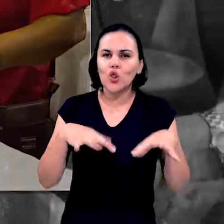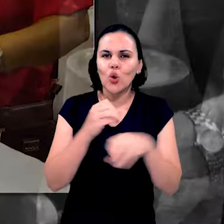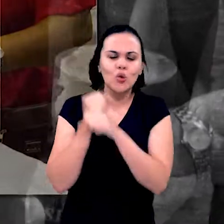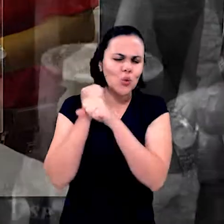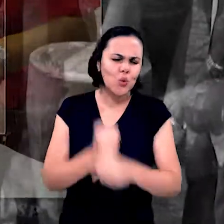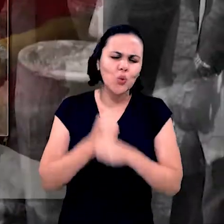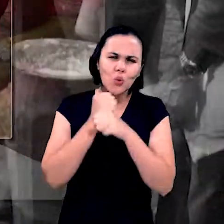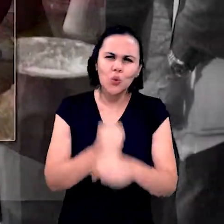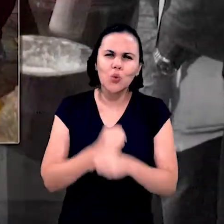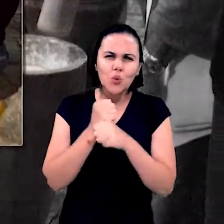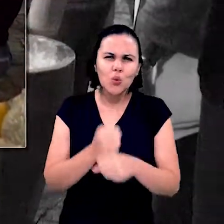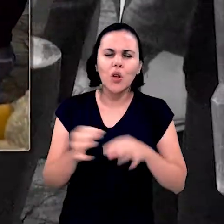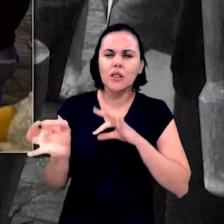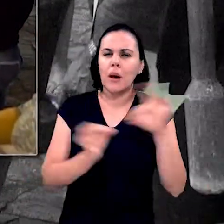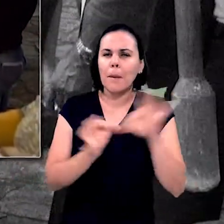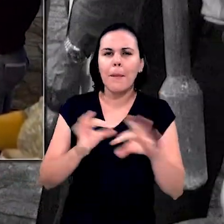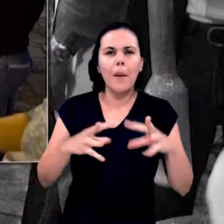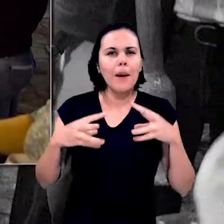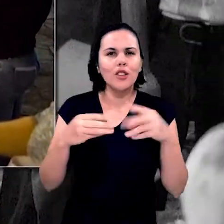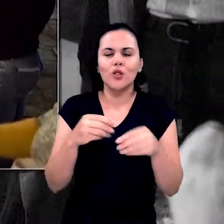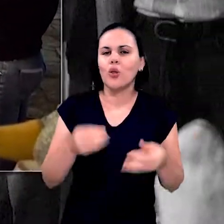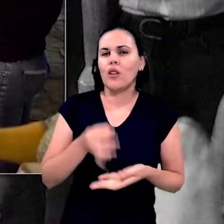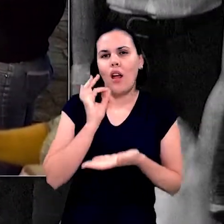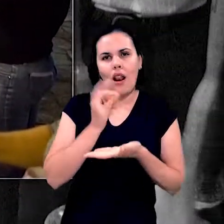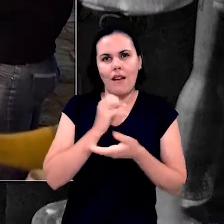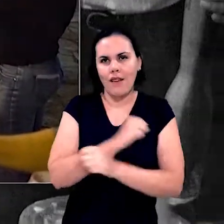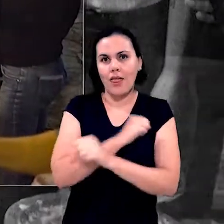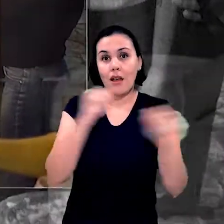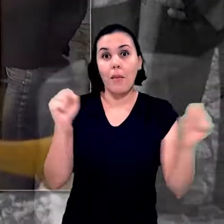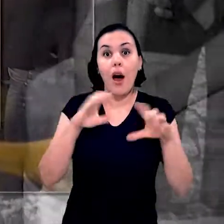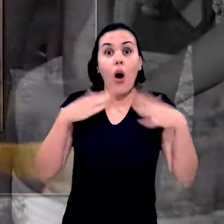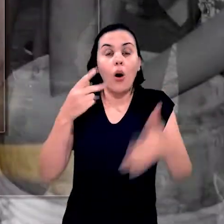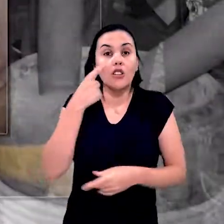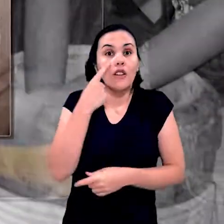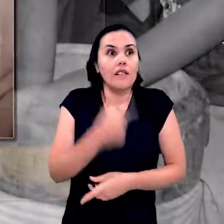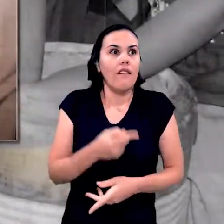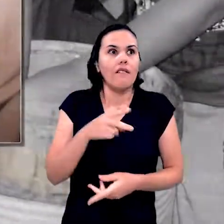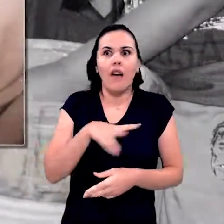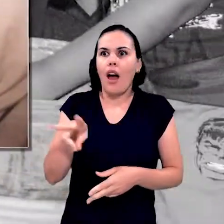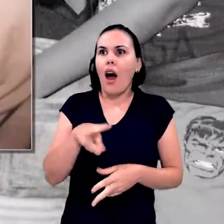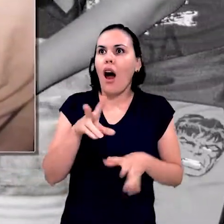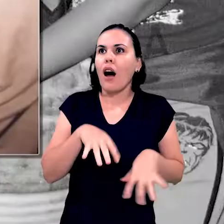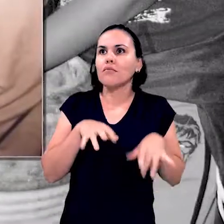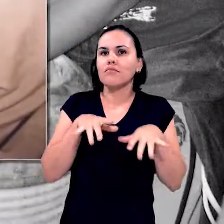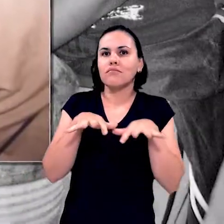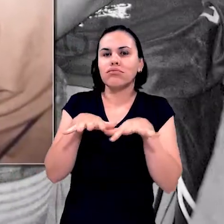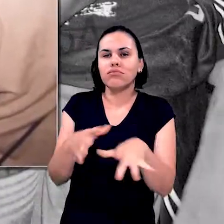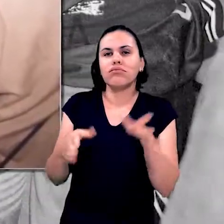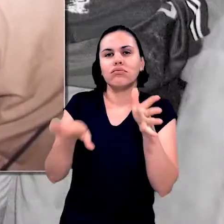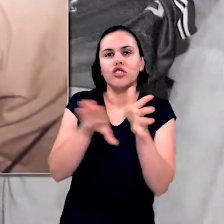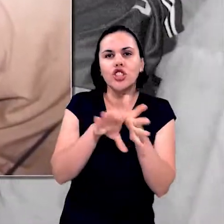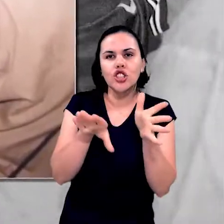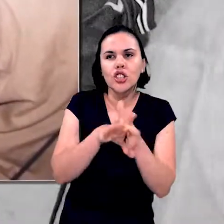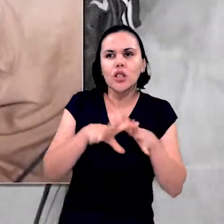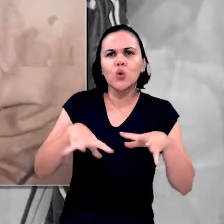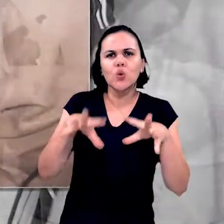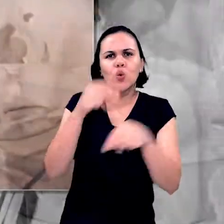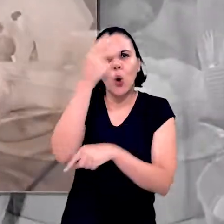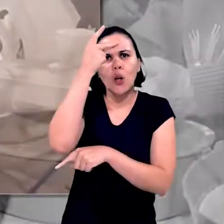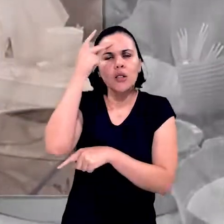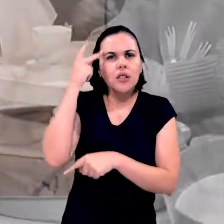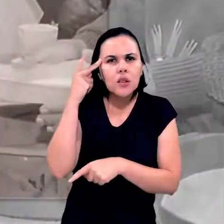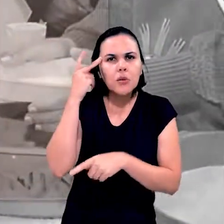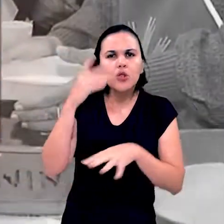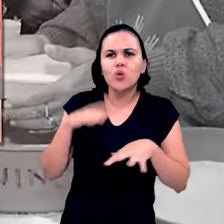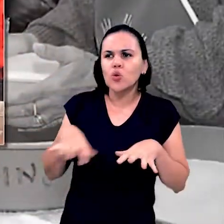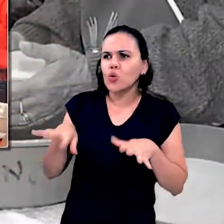noite socando e preparando todo aquele café da manhã. E quando você vê aquela procissão chegando, se aproximando